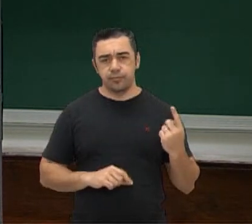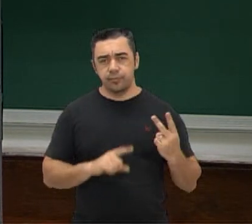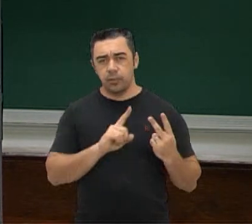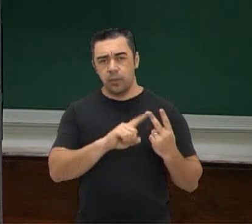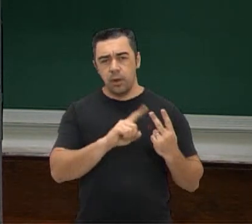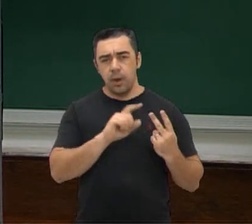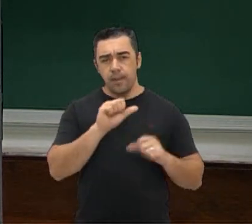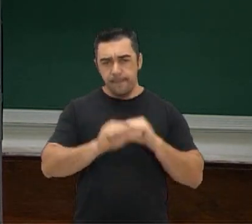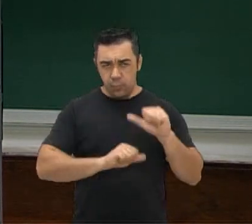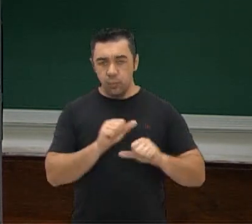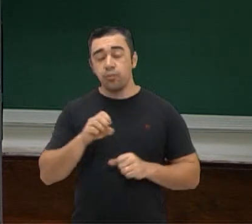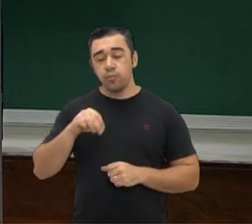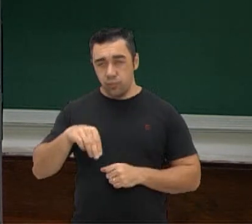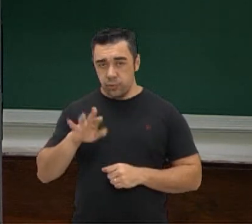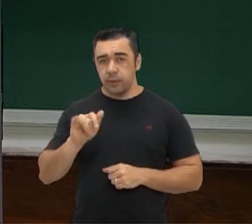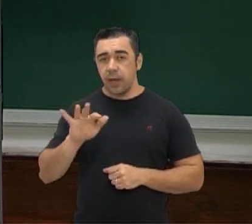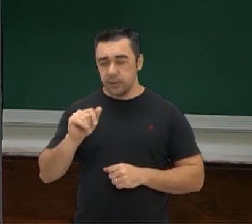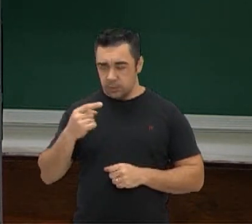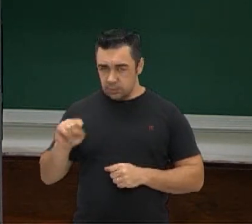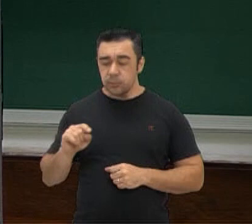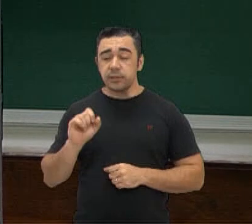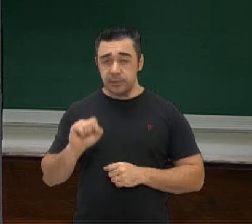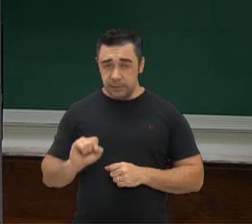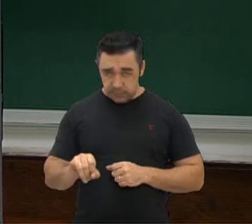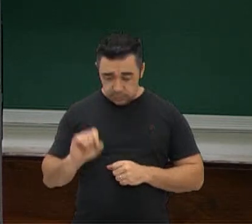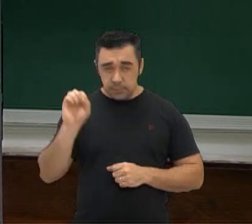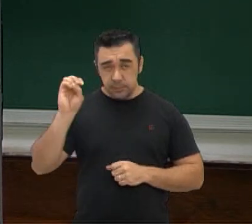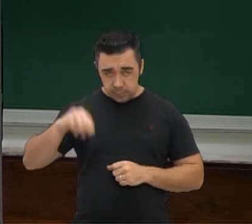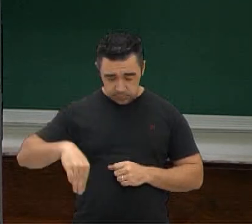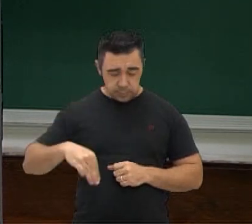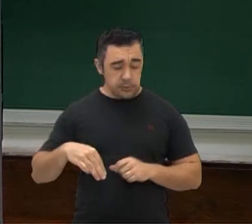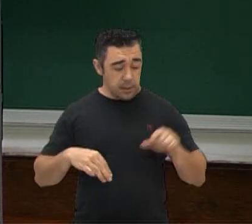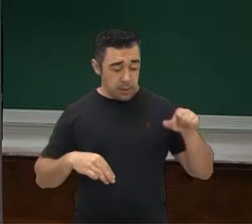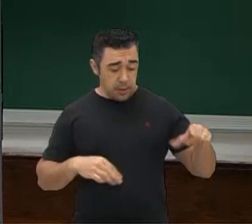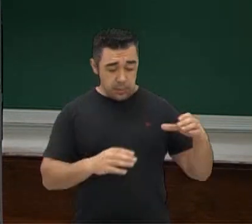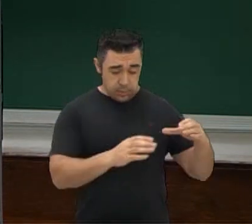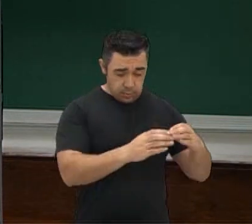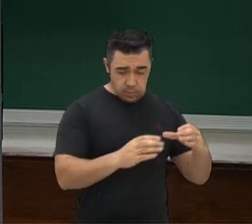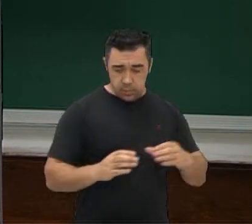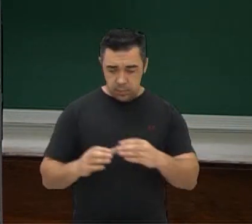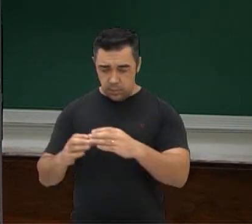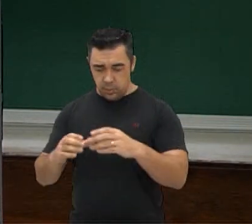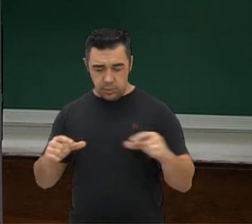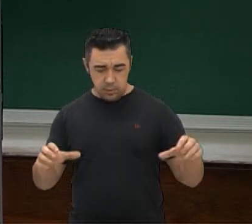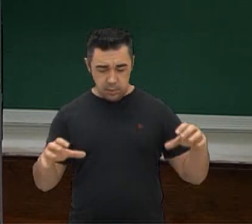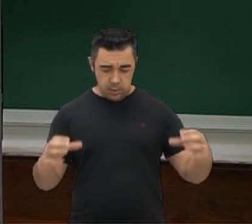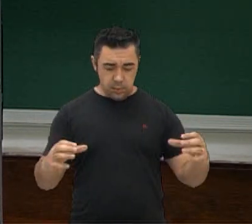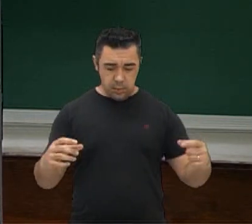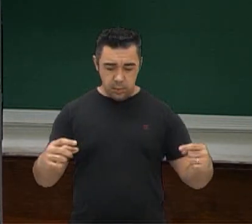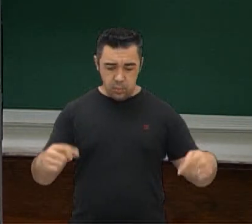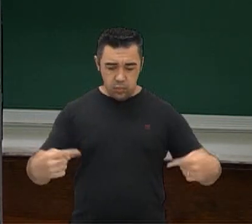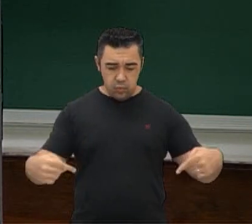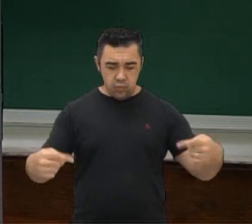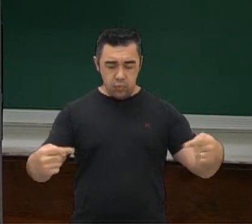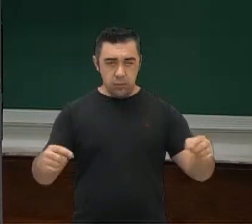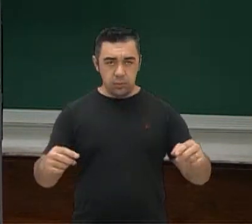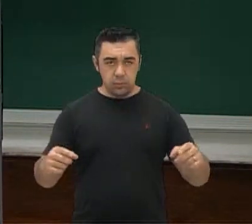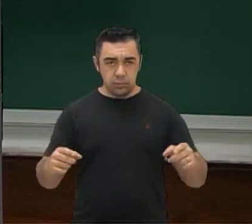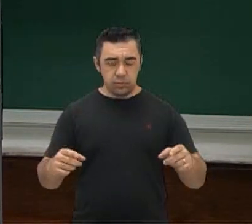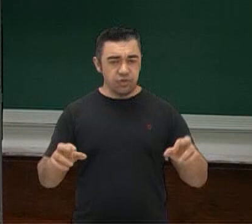Mutação? Sim, ó, essas duas populações que foram separadas começam a ter mutações diferentes. Uma lá na Caatinga, outra lá no